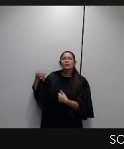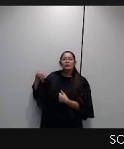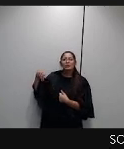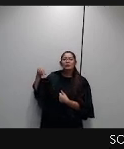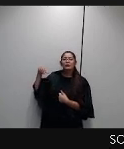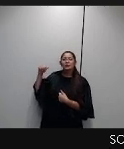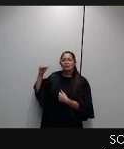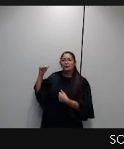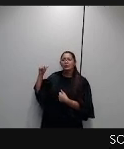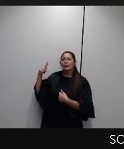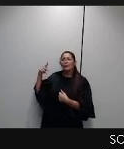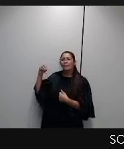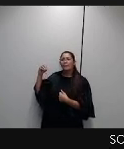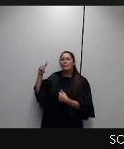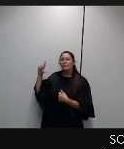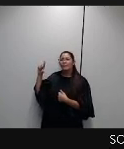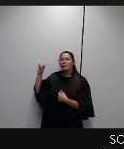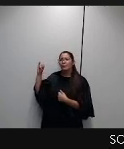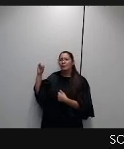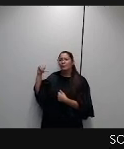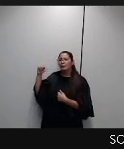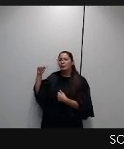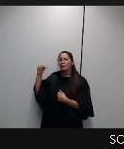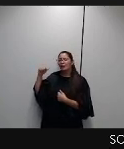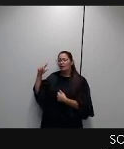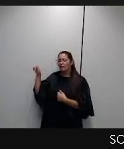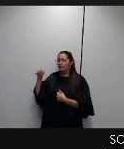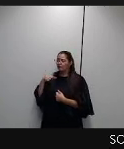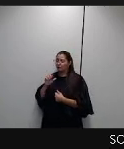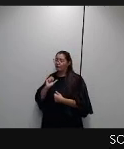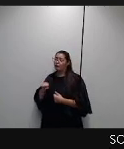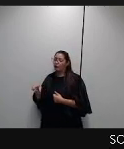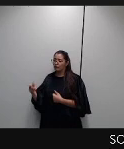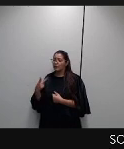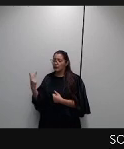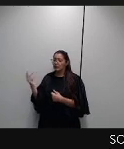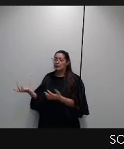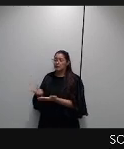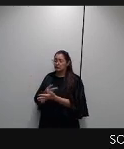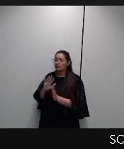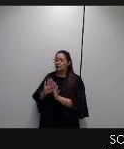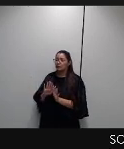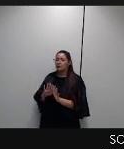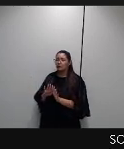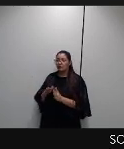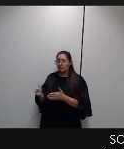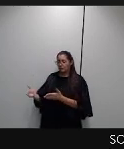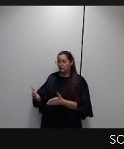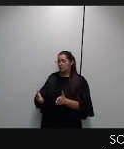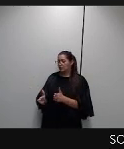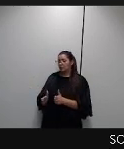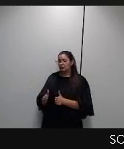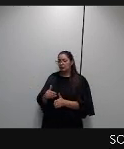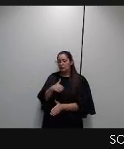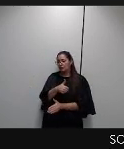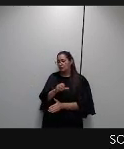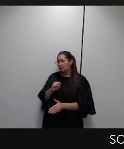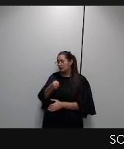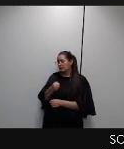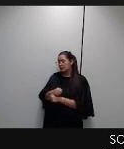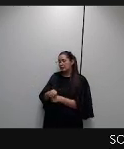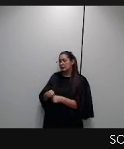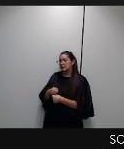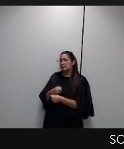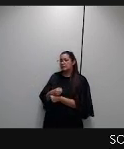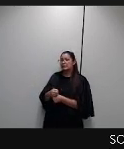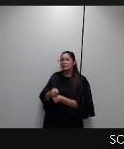é convencido né afirmando que não poderia o prazo decadencial de dez anos apanhar peças